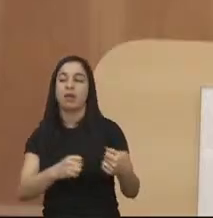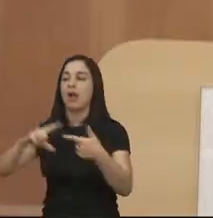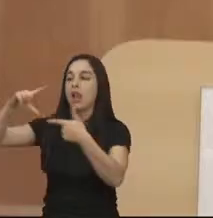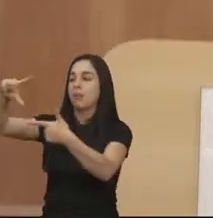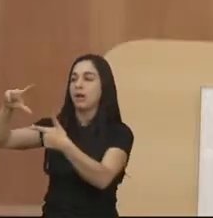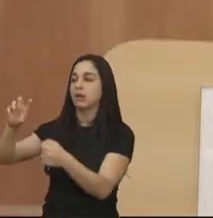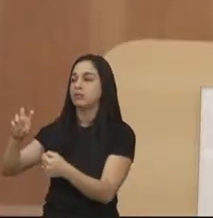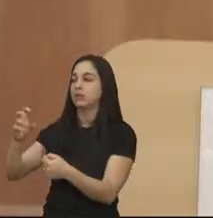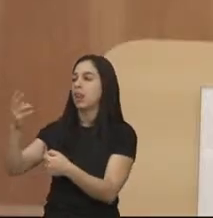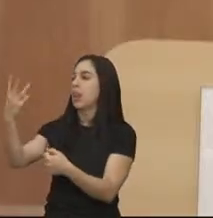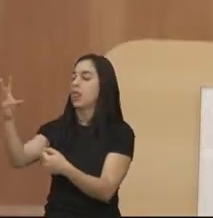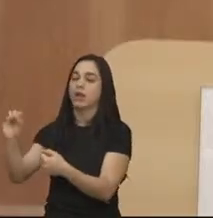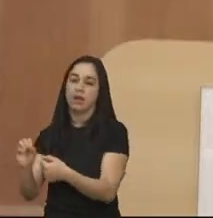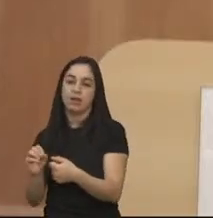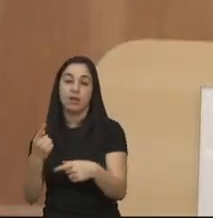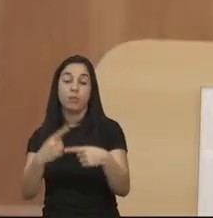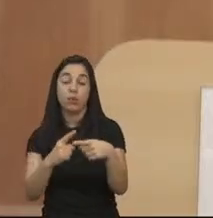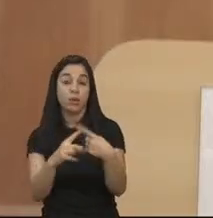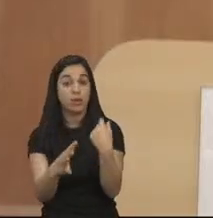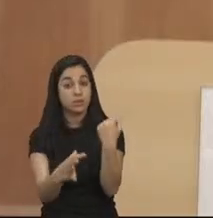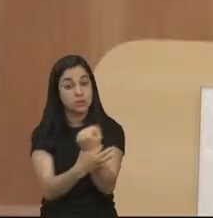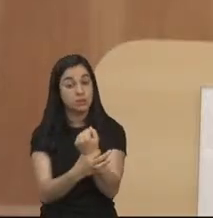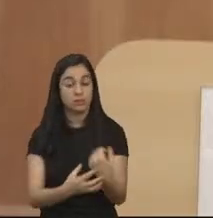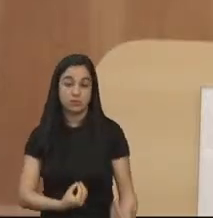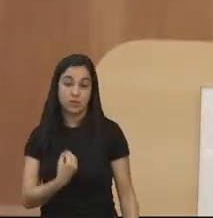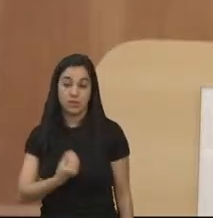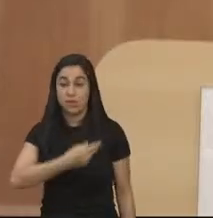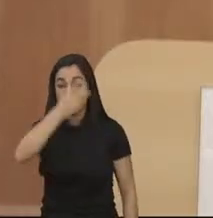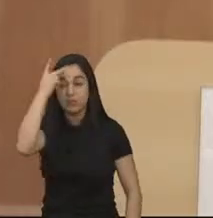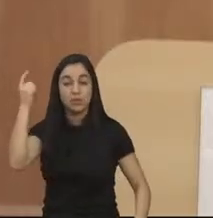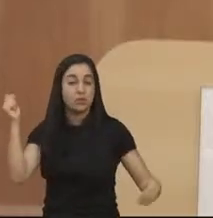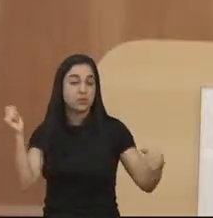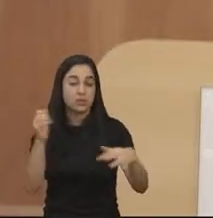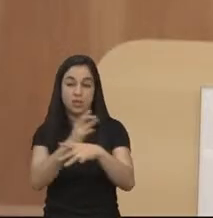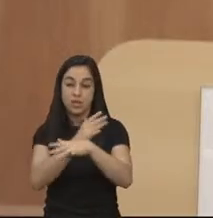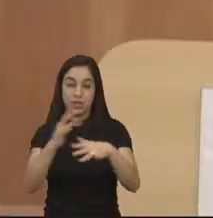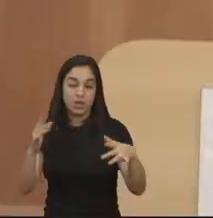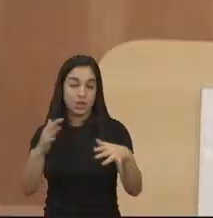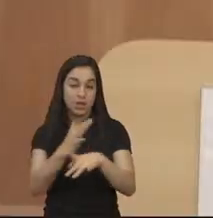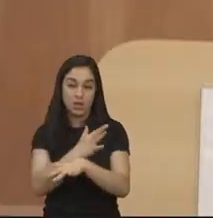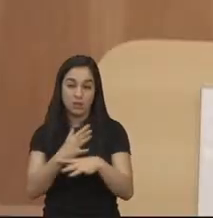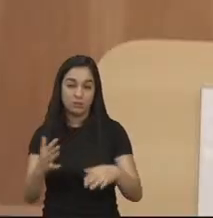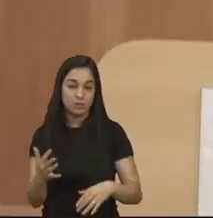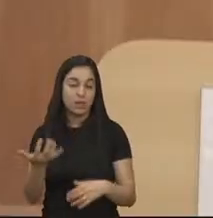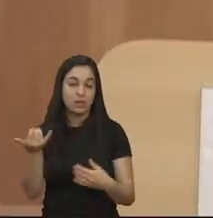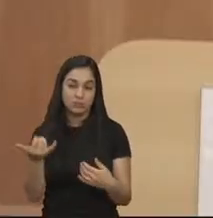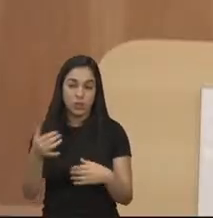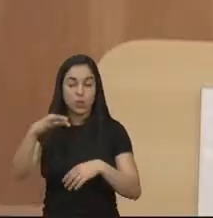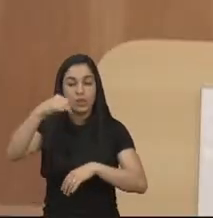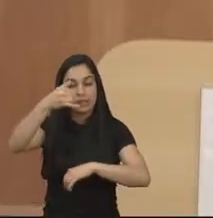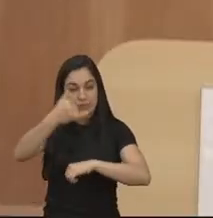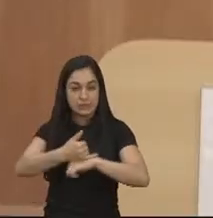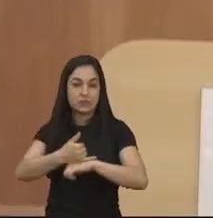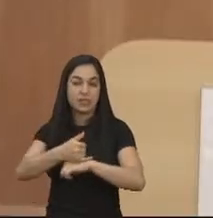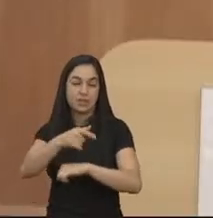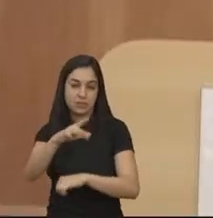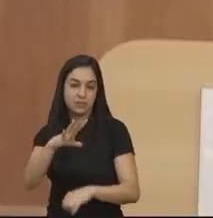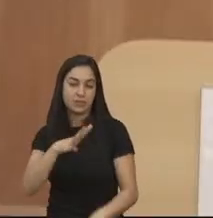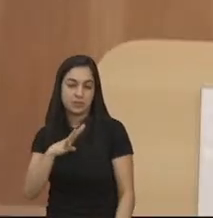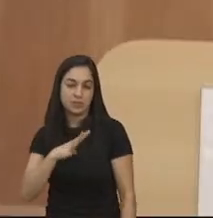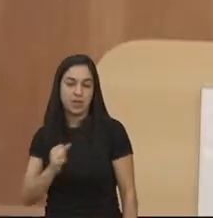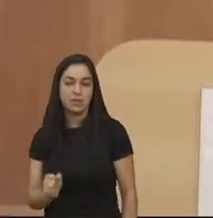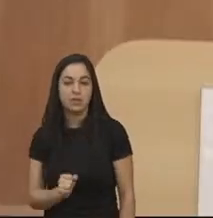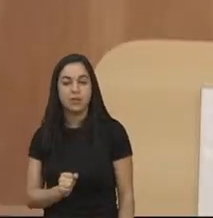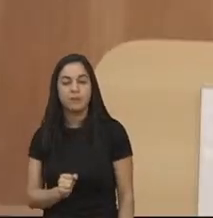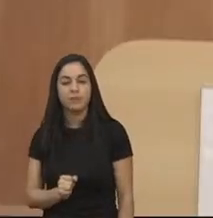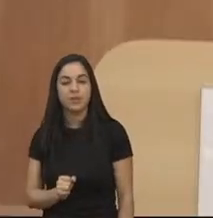mas foi para a proteção da vida das pessoas que transitam pelo centro, que transitam em lugares onde realmente